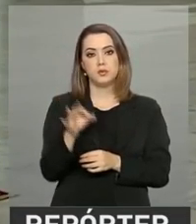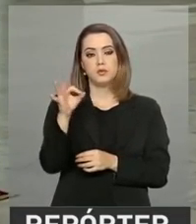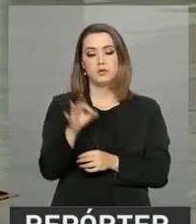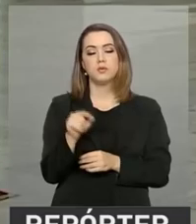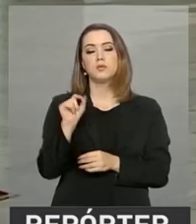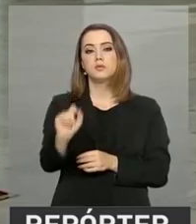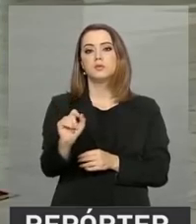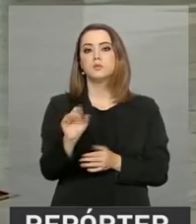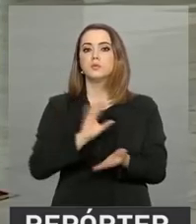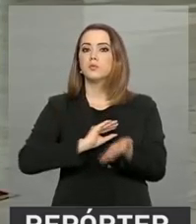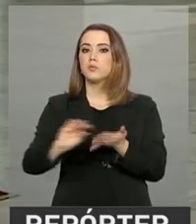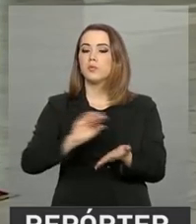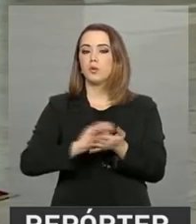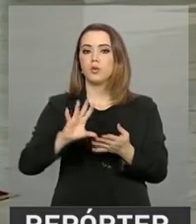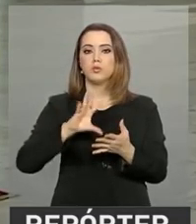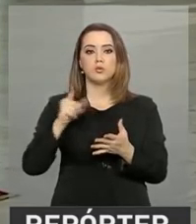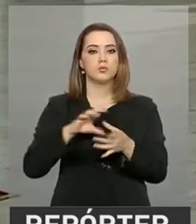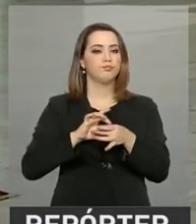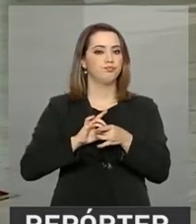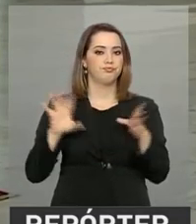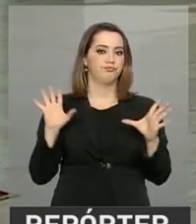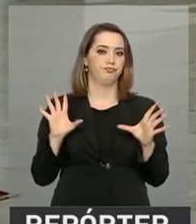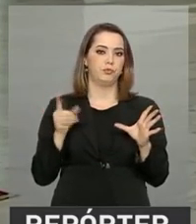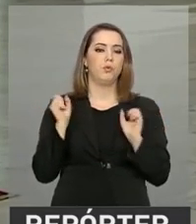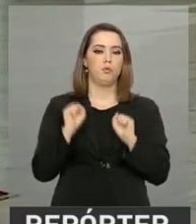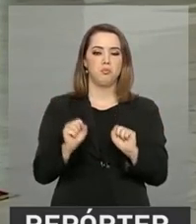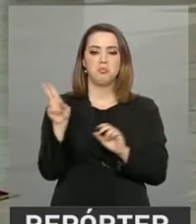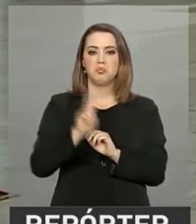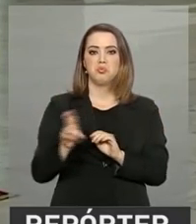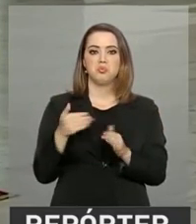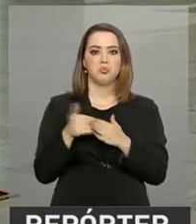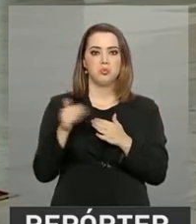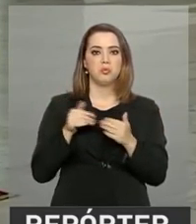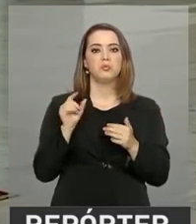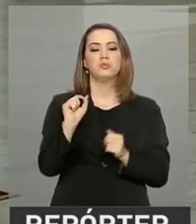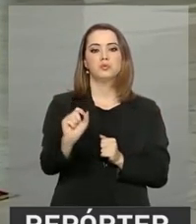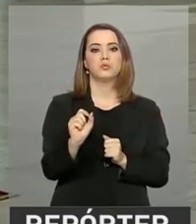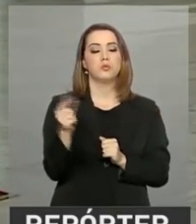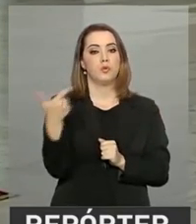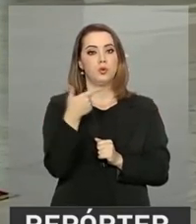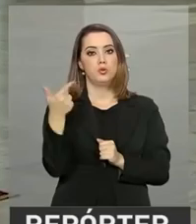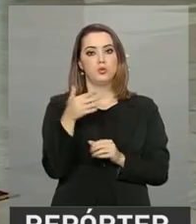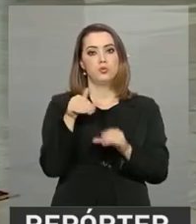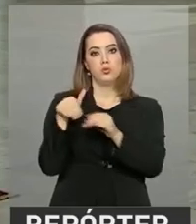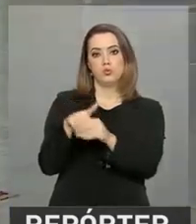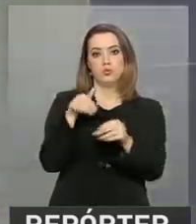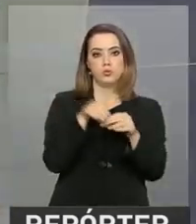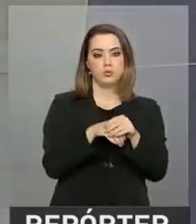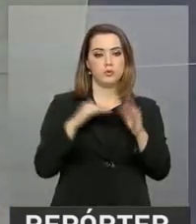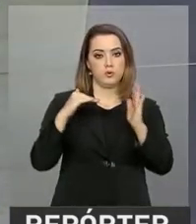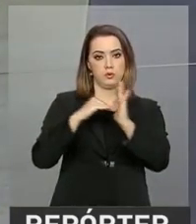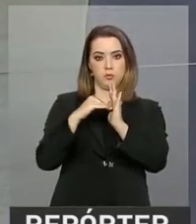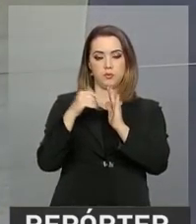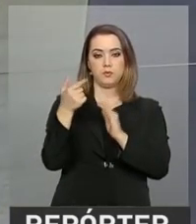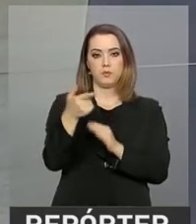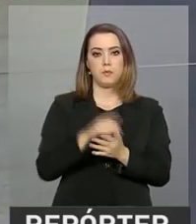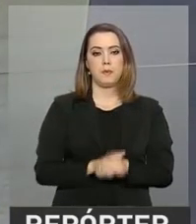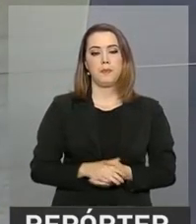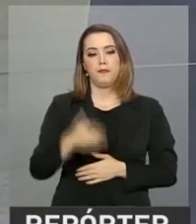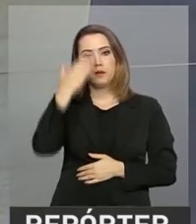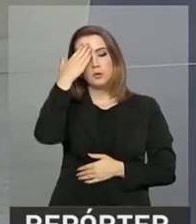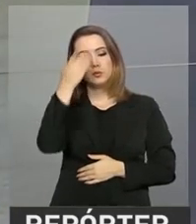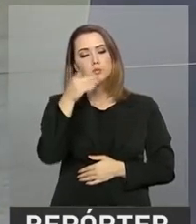emenda constitucional e precisa ser votada em dois turnos no senado volto com você no estúdio Renata Obrigada Paulo pelas